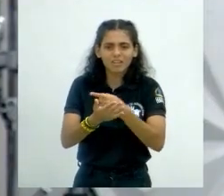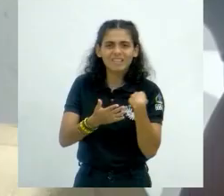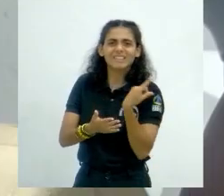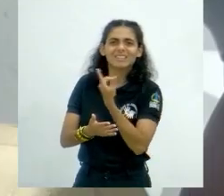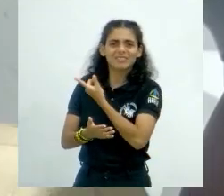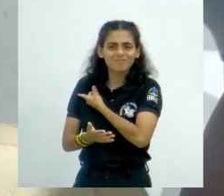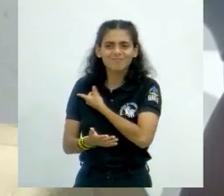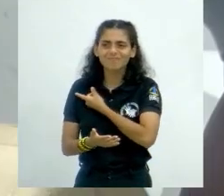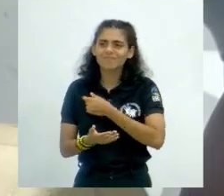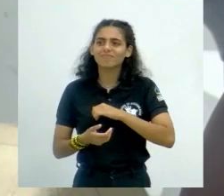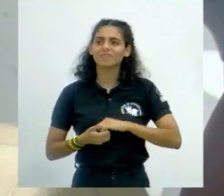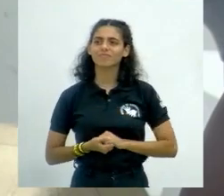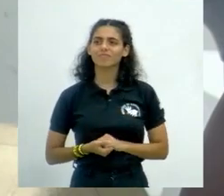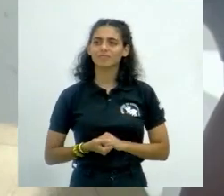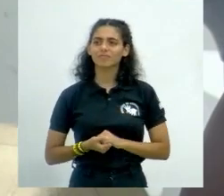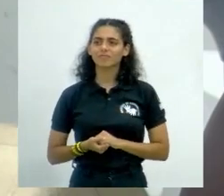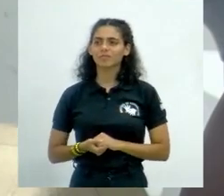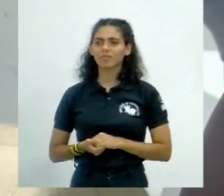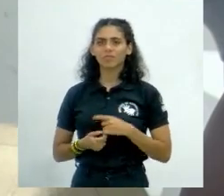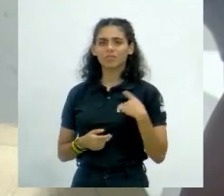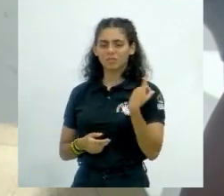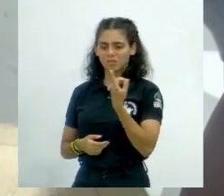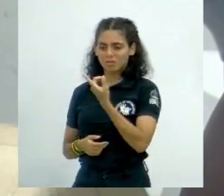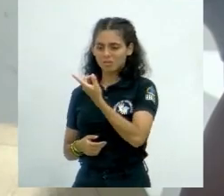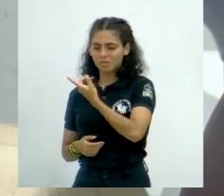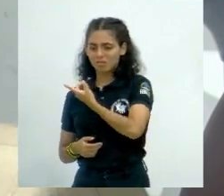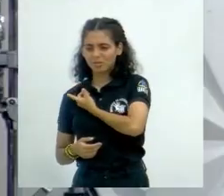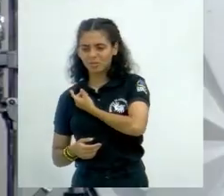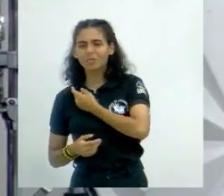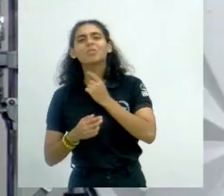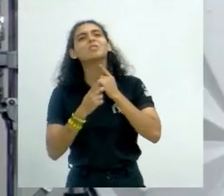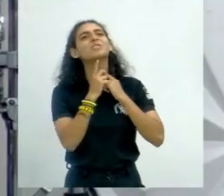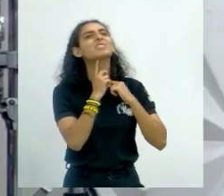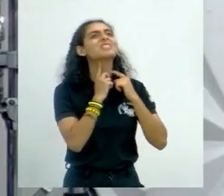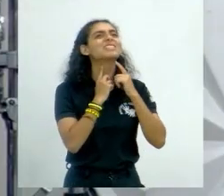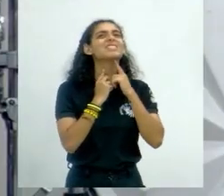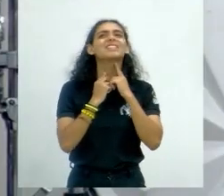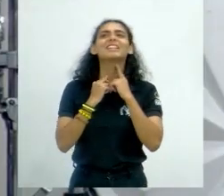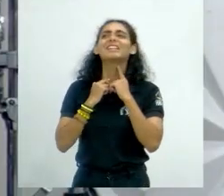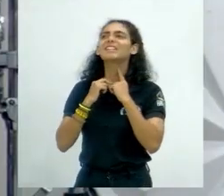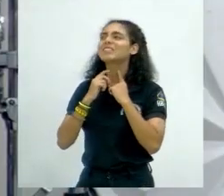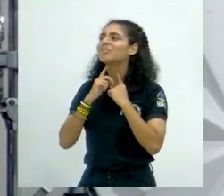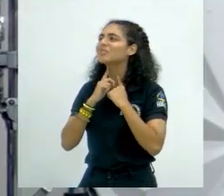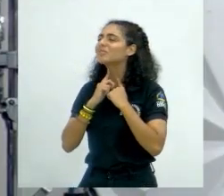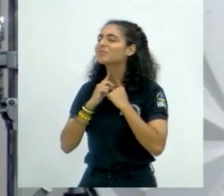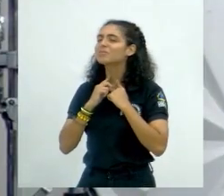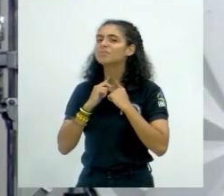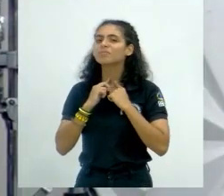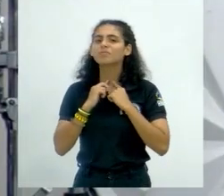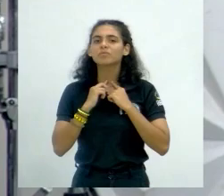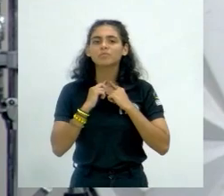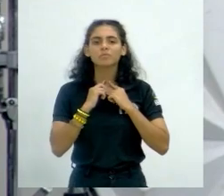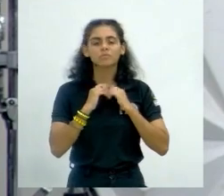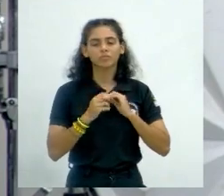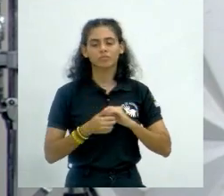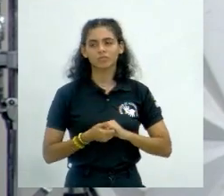queremos ser elogiados, nós queremos ser notados, nós queremos nos destacar. E claro que você